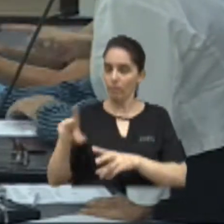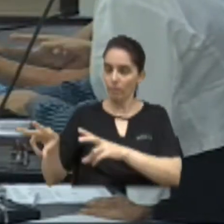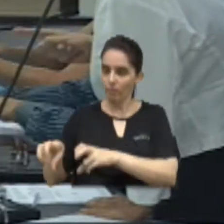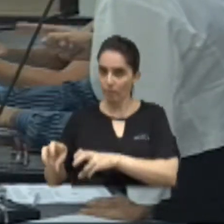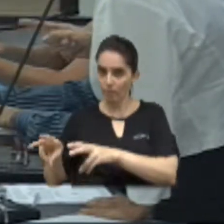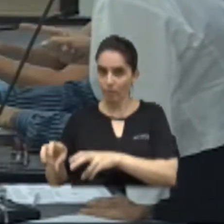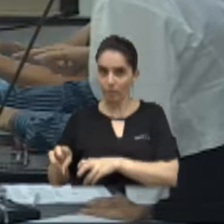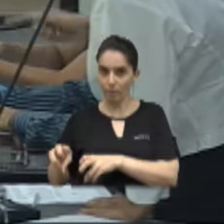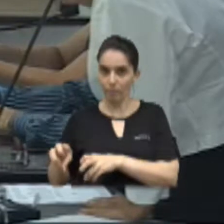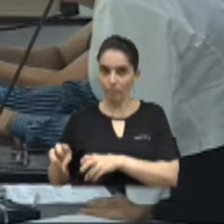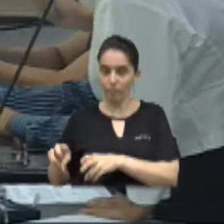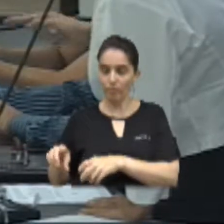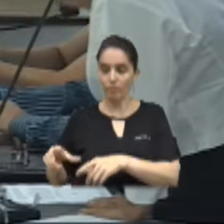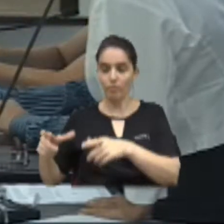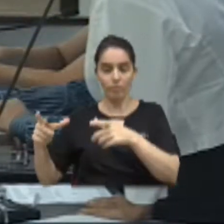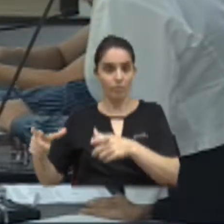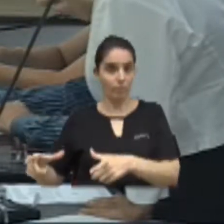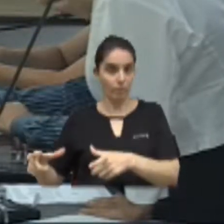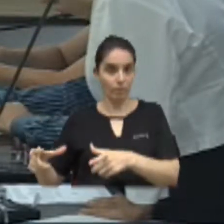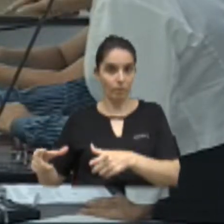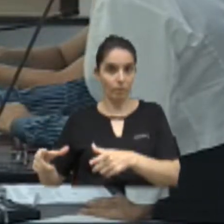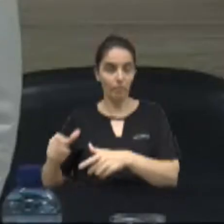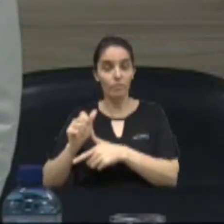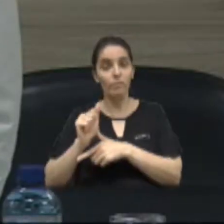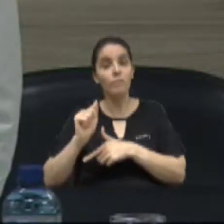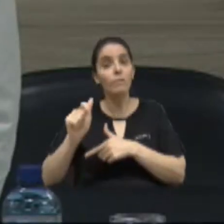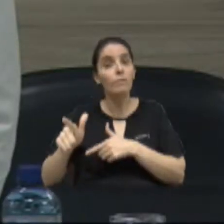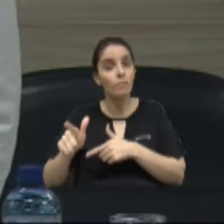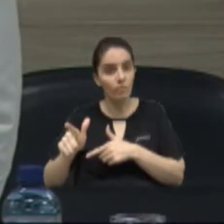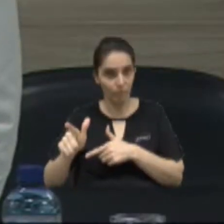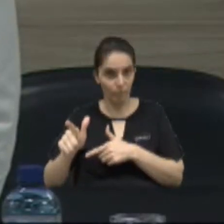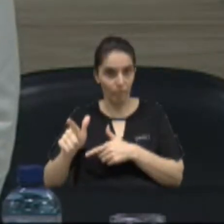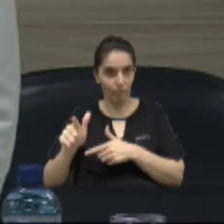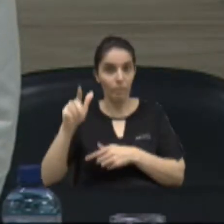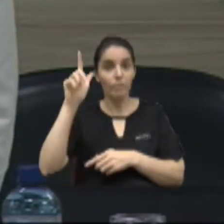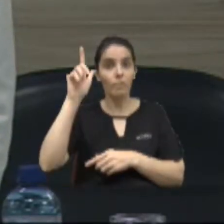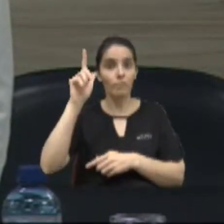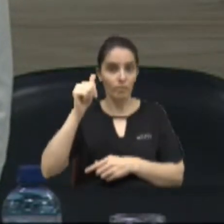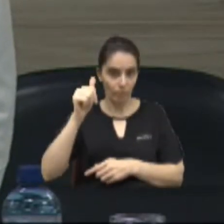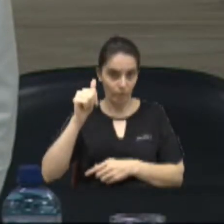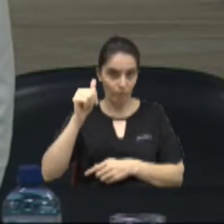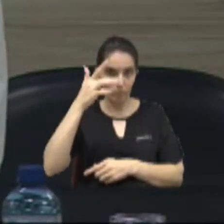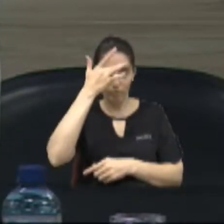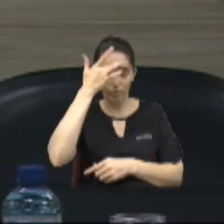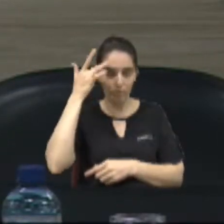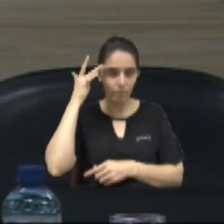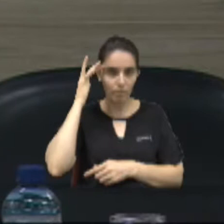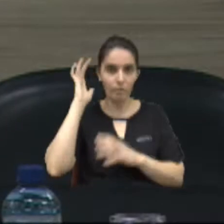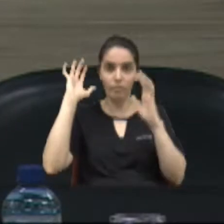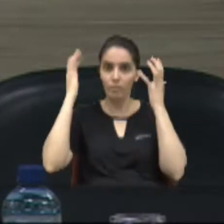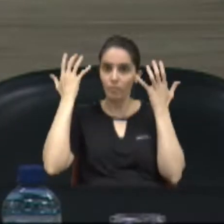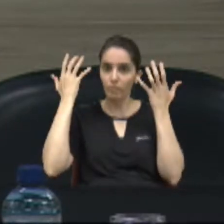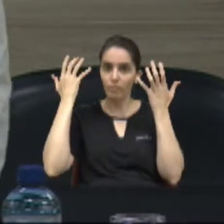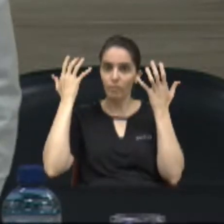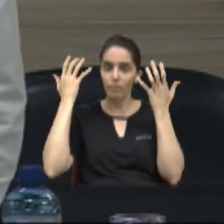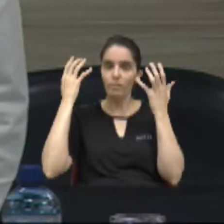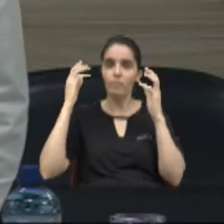as chácaras de recreio, pessoas que alugam e que depois remetem até o saco de lixo pela